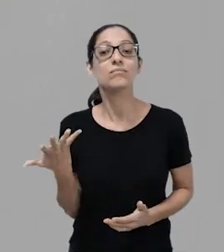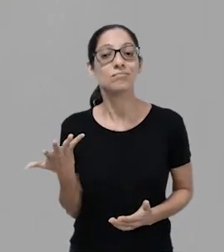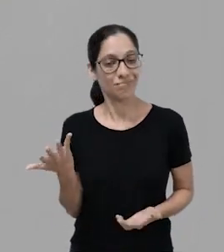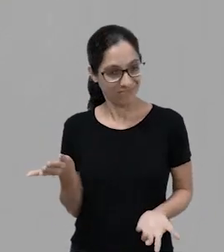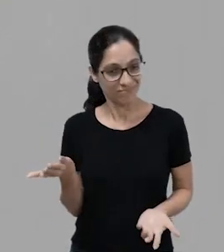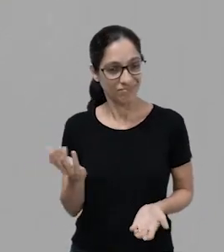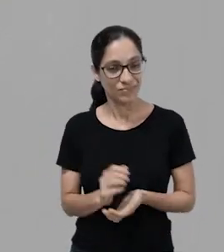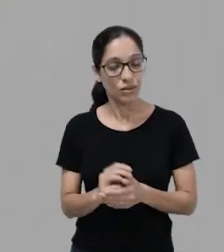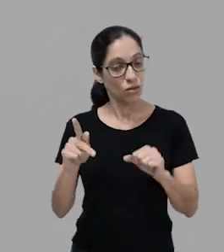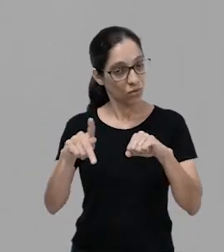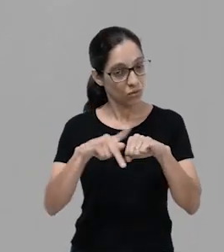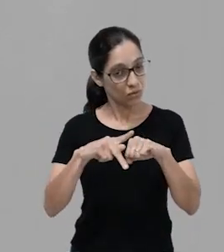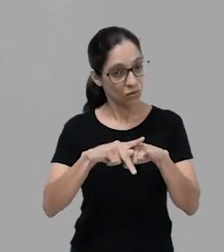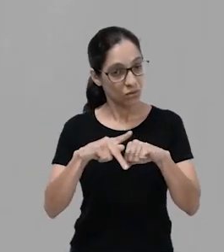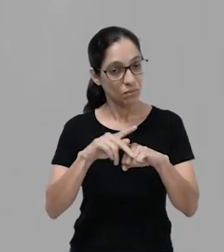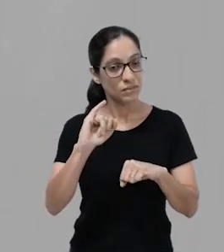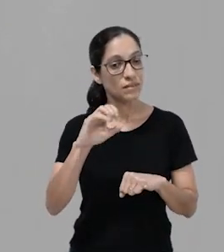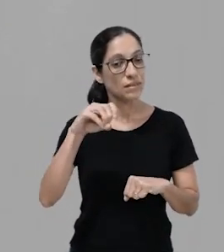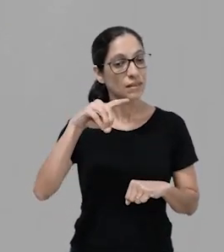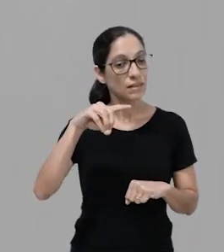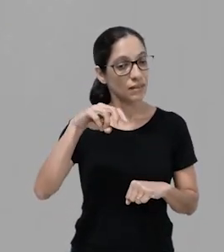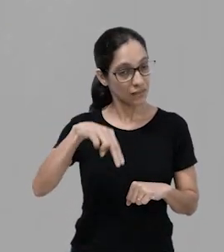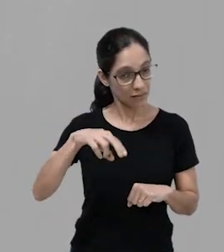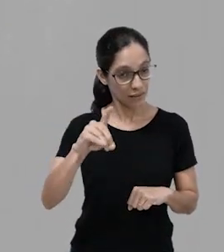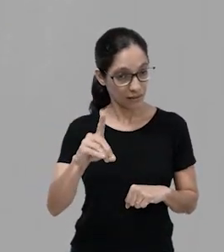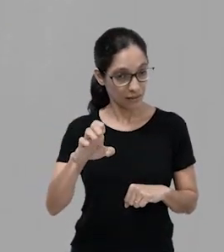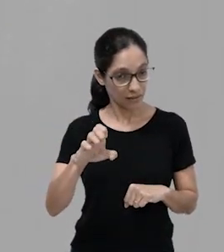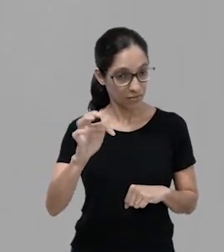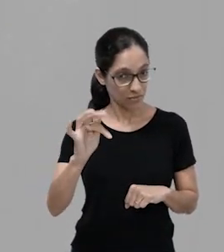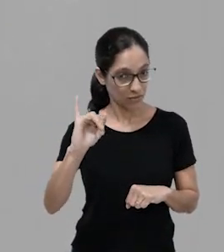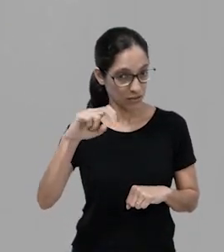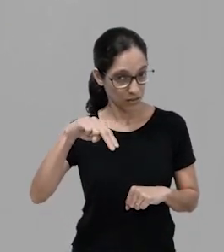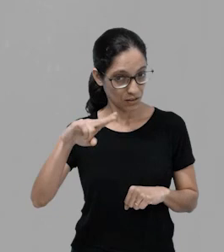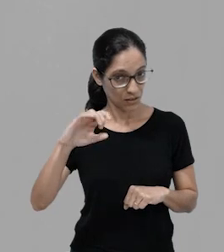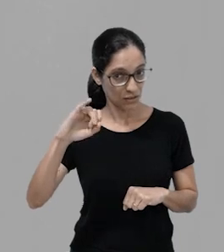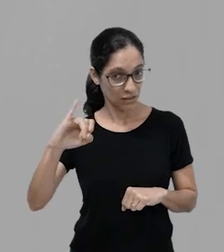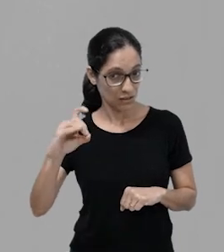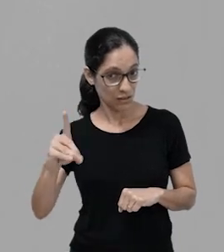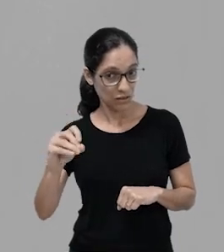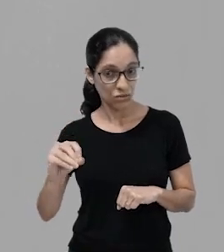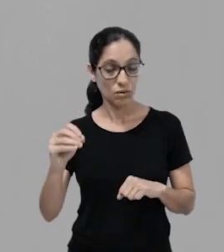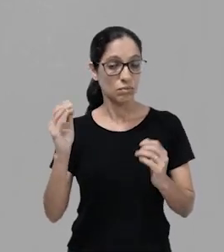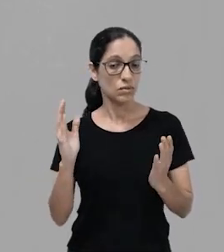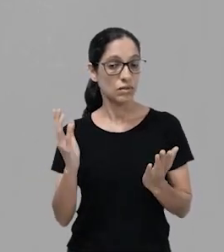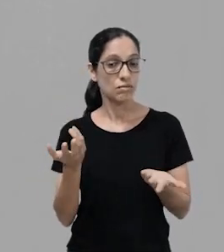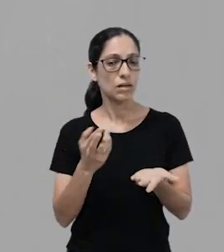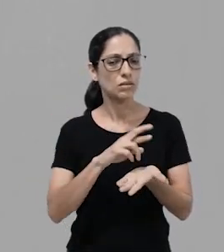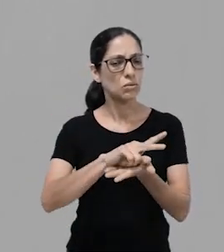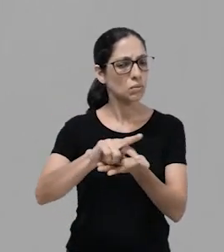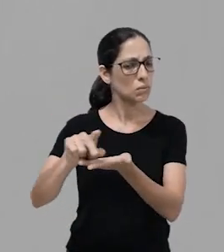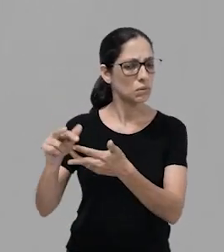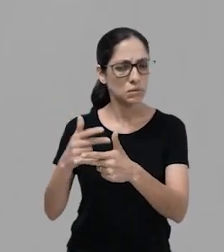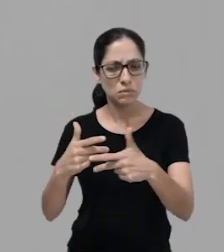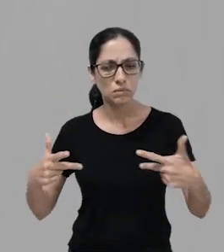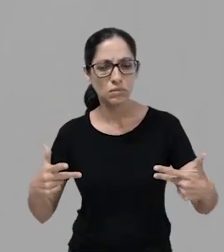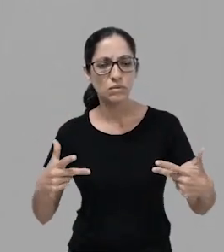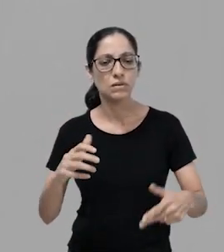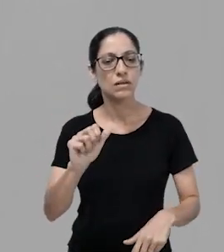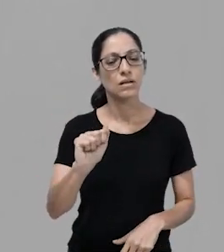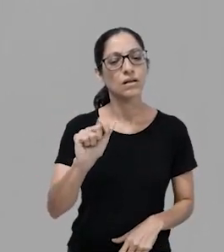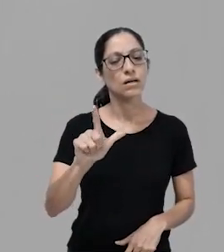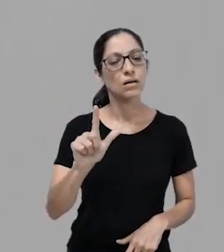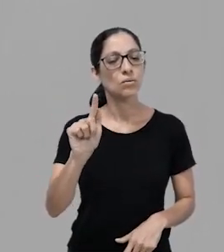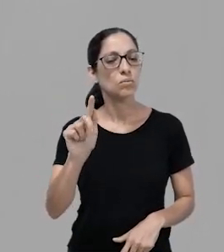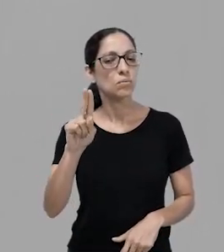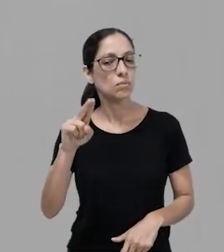os pronomes indefinidos são aquelas palavrinhas que você usa para se referir a coisas de maneira geral. Algum...